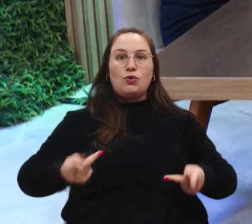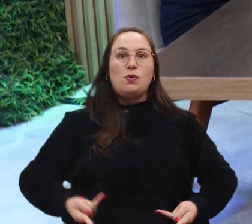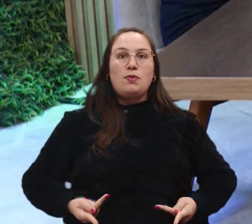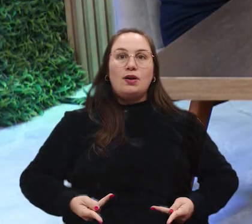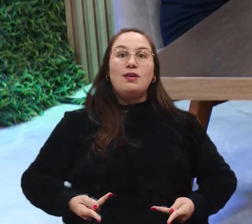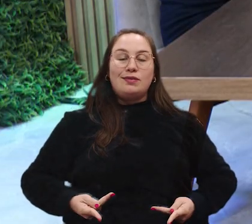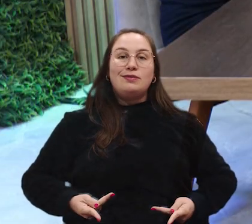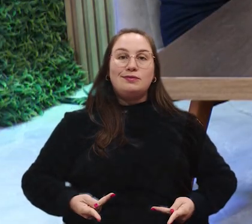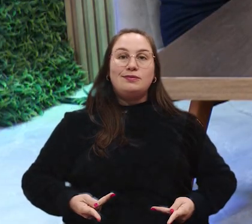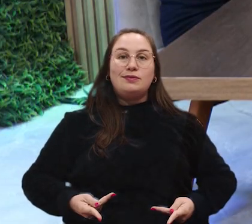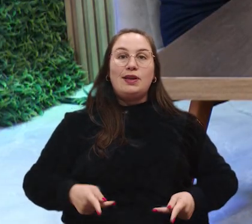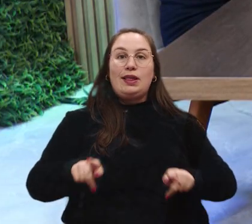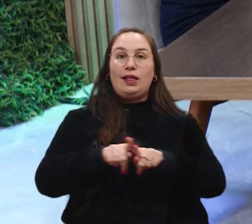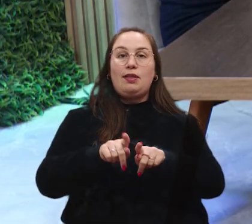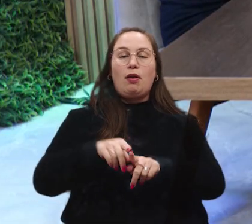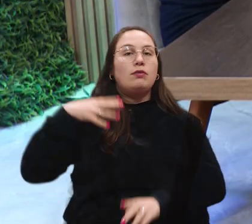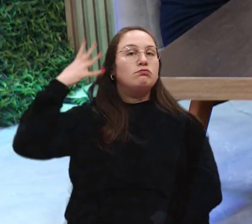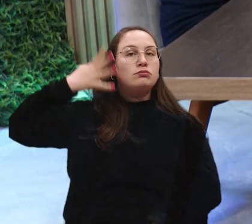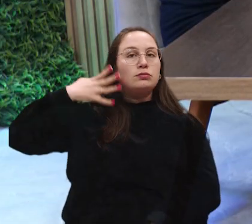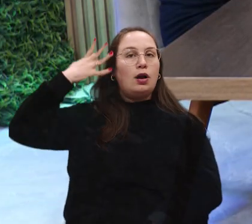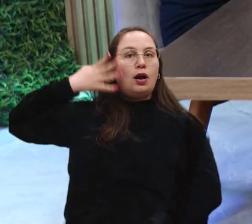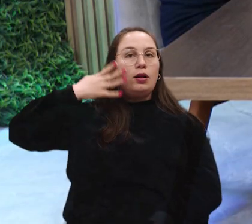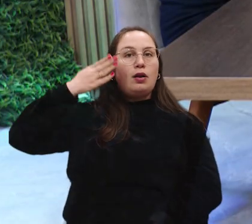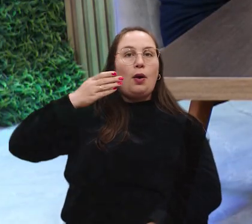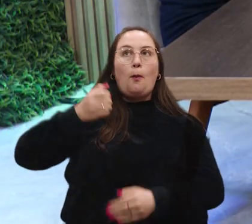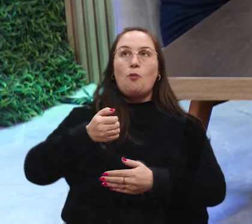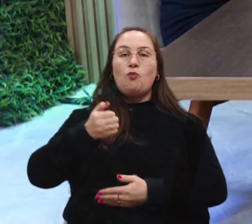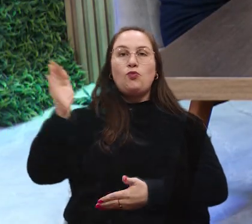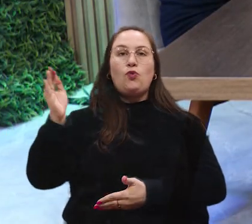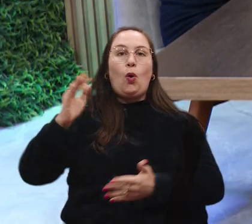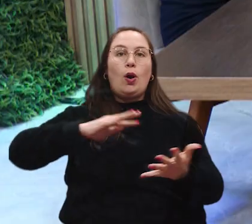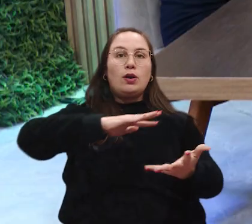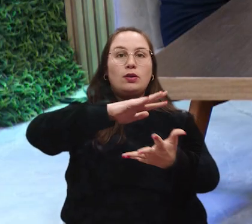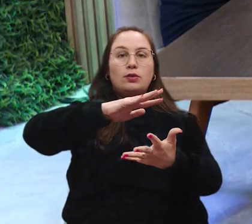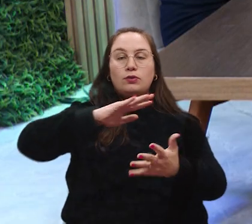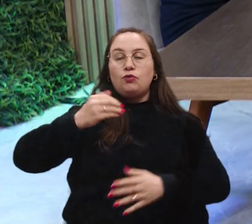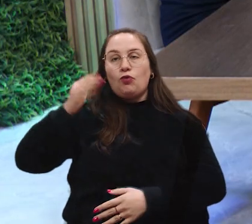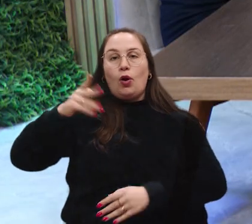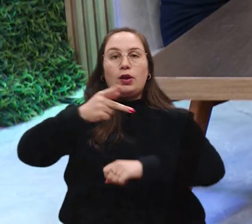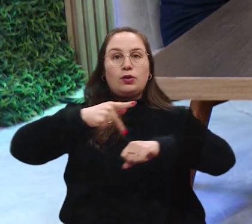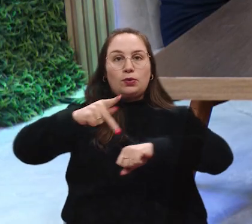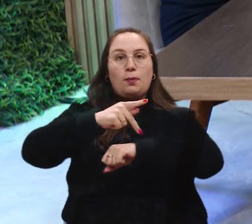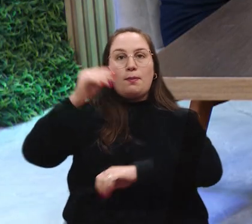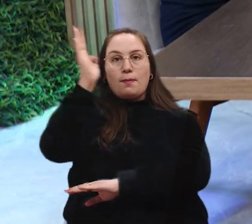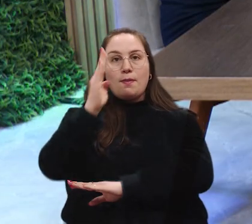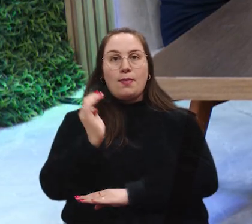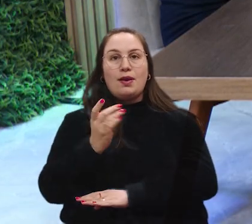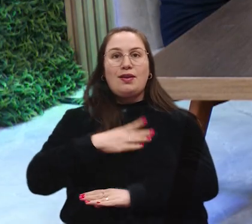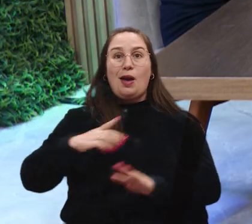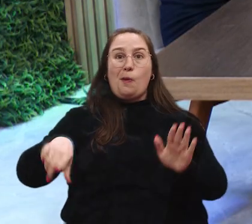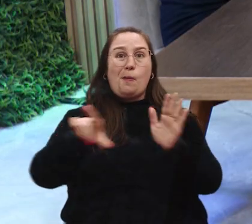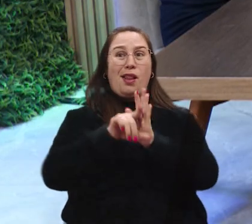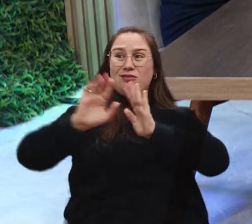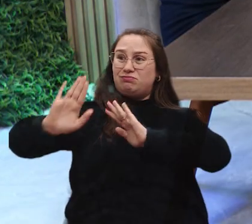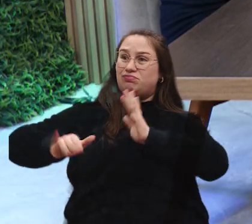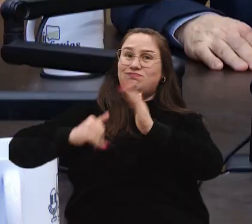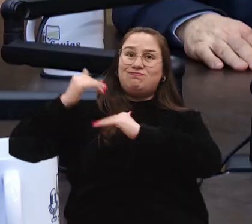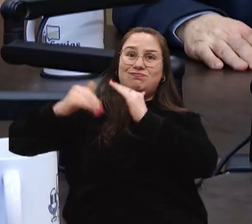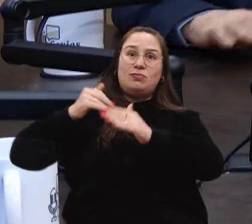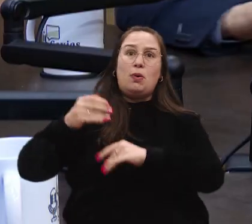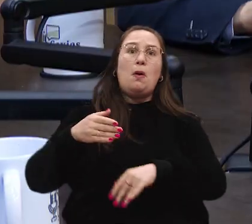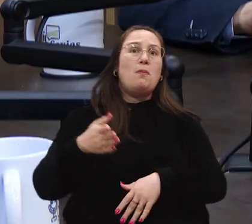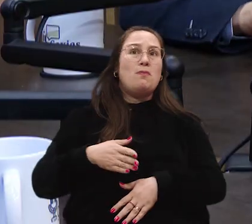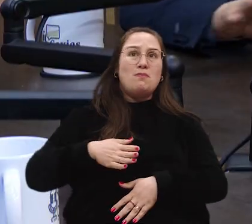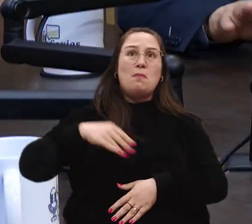ele é considerado pelos caras que vêm palestrado de fora do Brasil, que é a lei mais avançada. Bom, acho que nessa